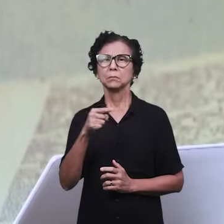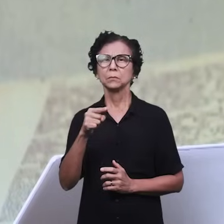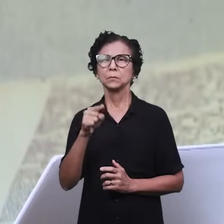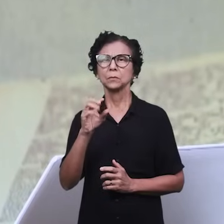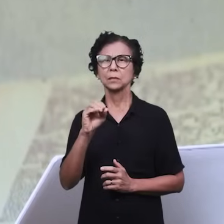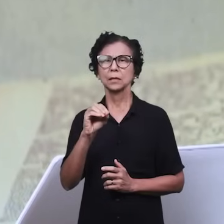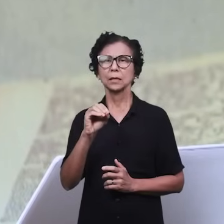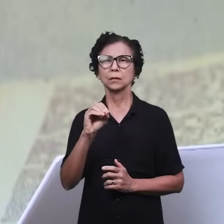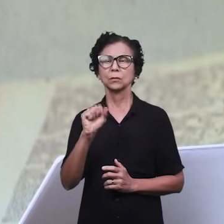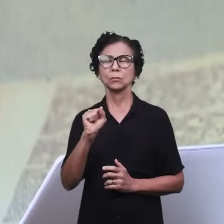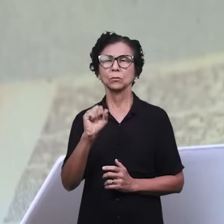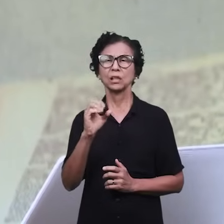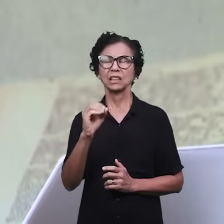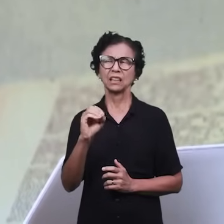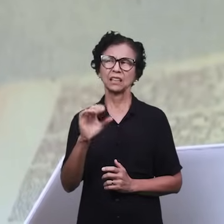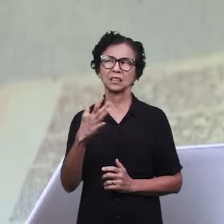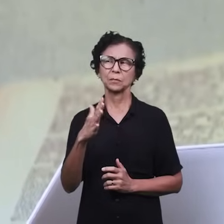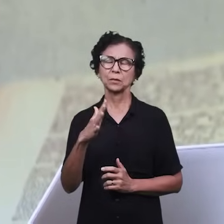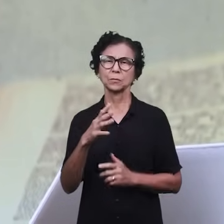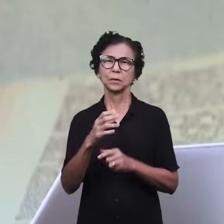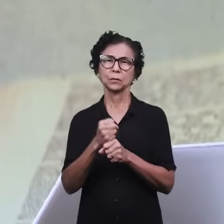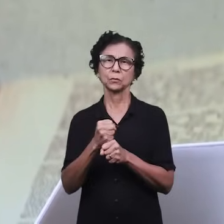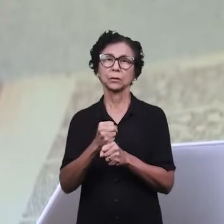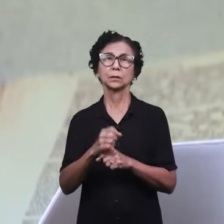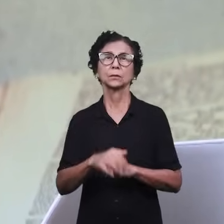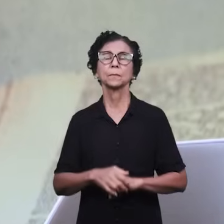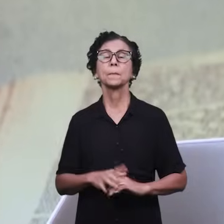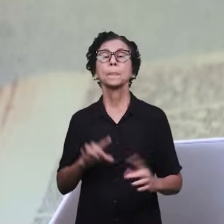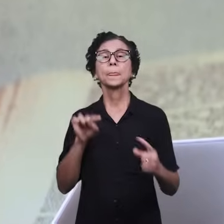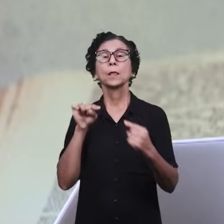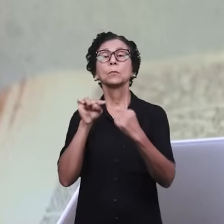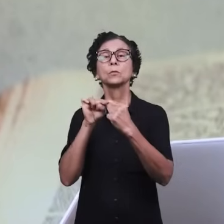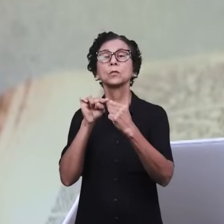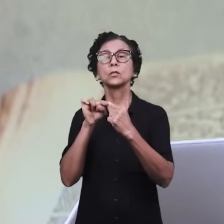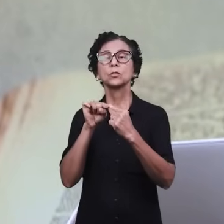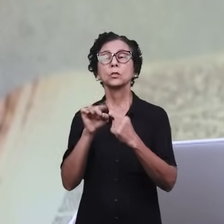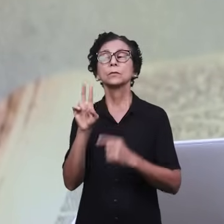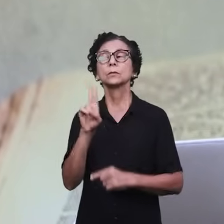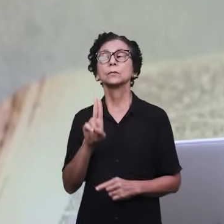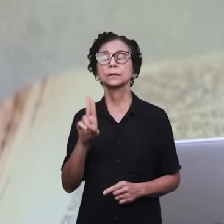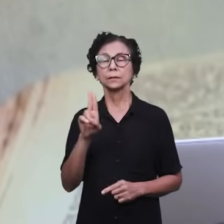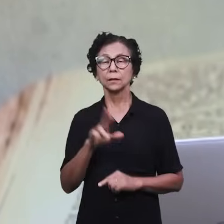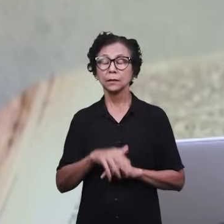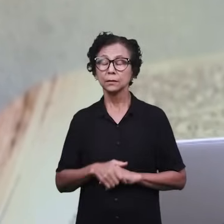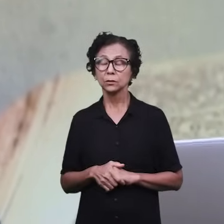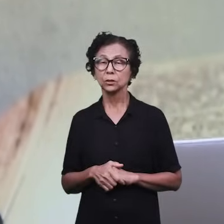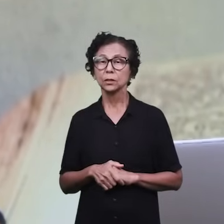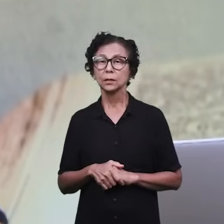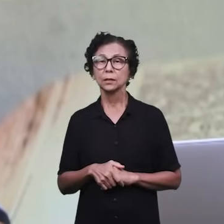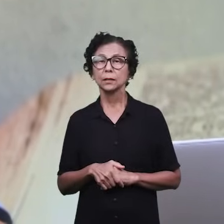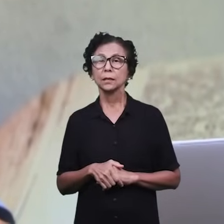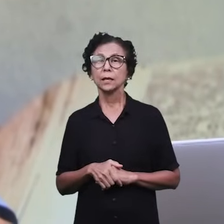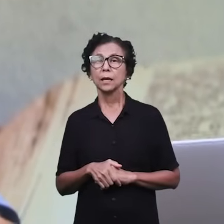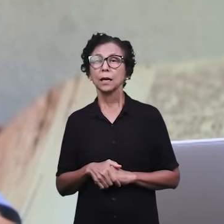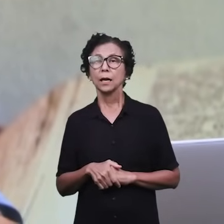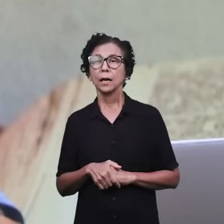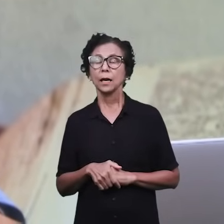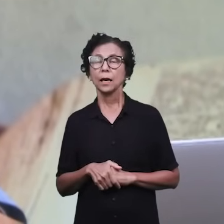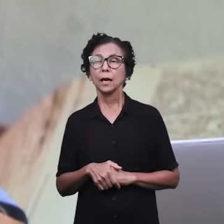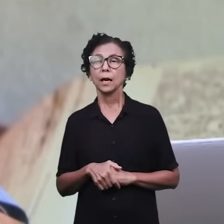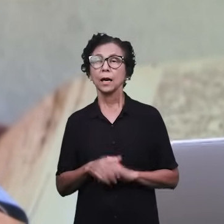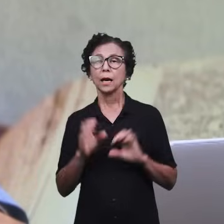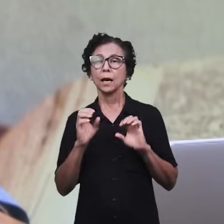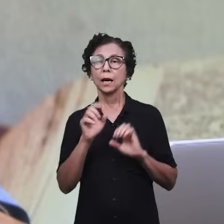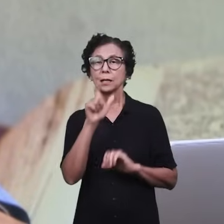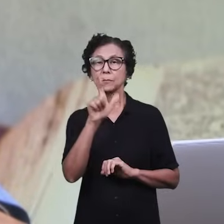Bolonha. Exatamente. Depois Oxford, objetivo, Paris. Sabe qual é o objetivo da universidade ali? O objetivo era que ensinasse as